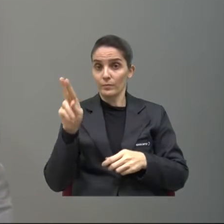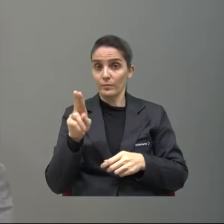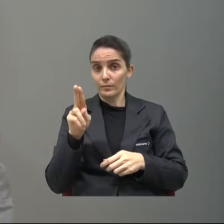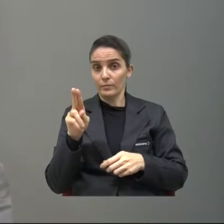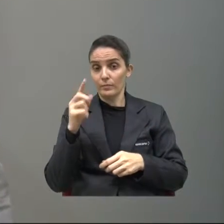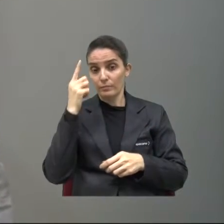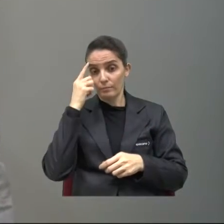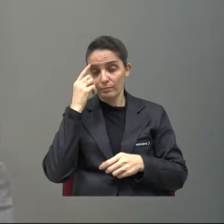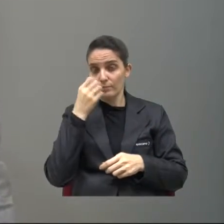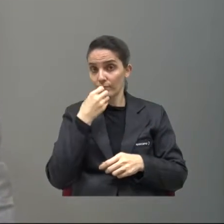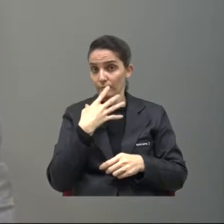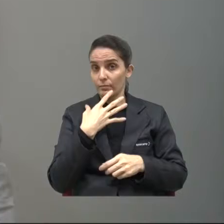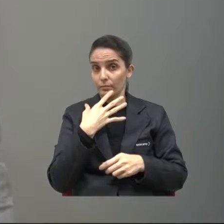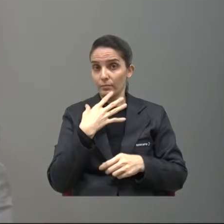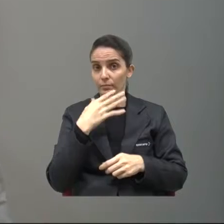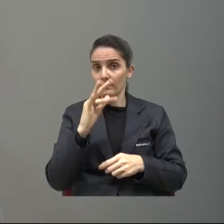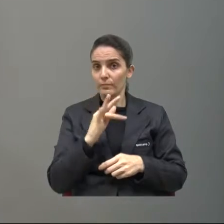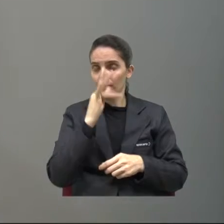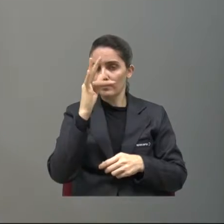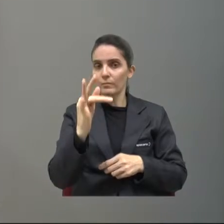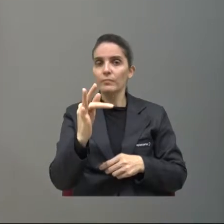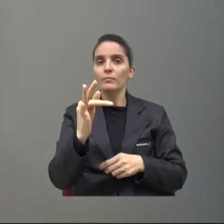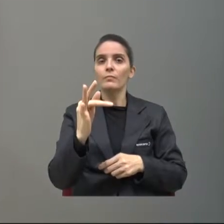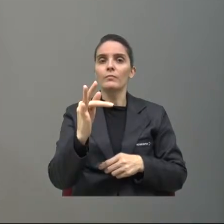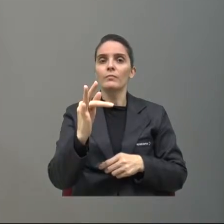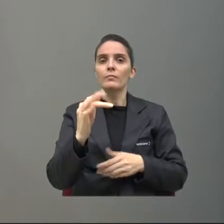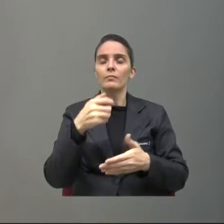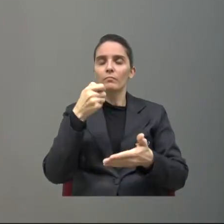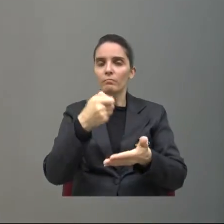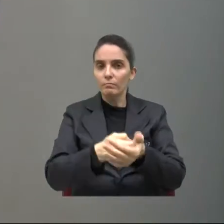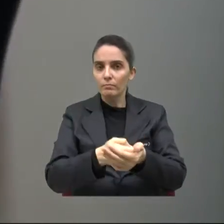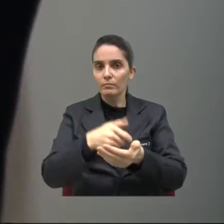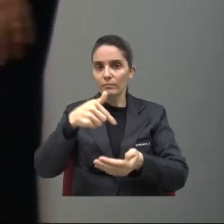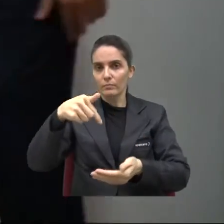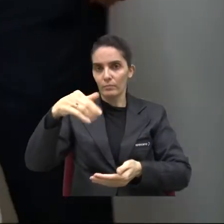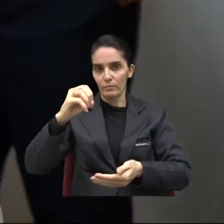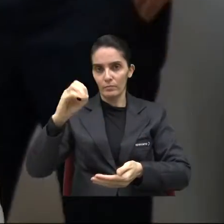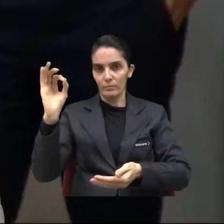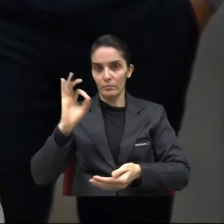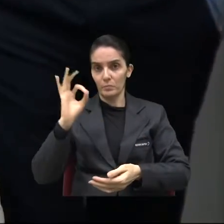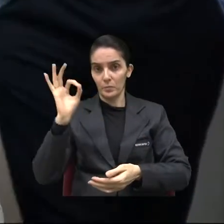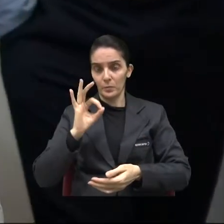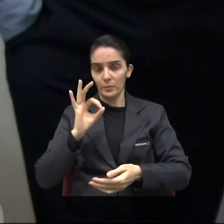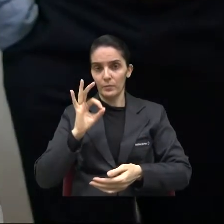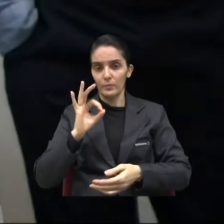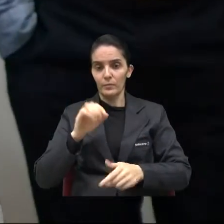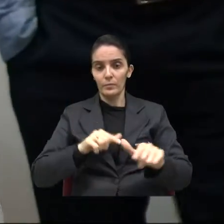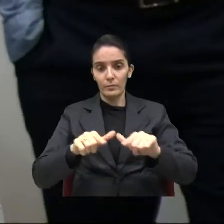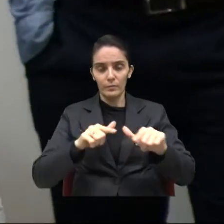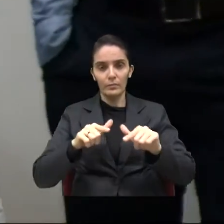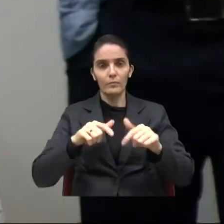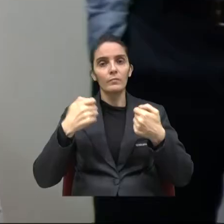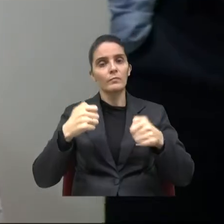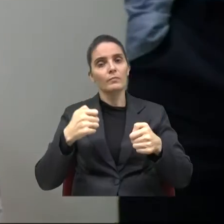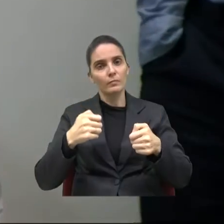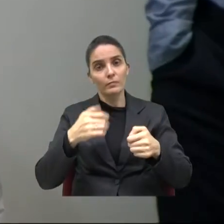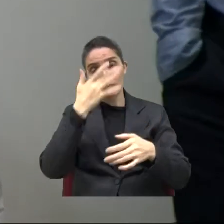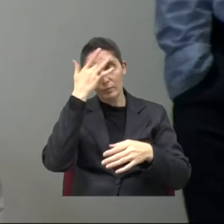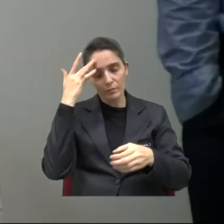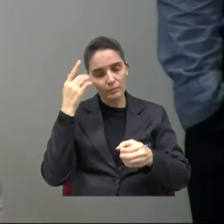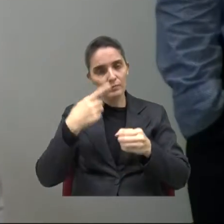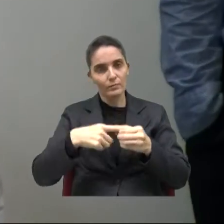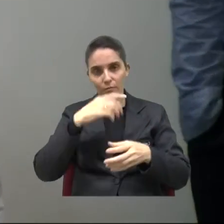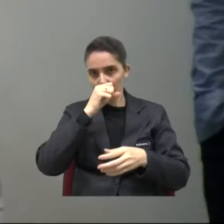no futuro aí de ser exigido pelo menos 70% da mão de obra da cidade de Limeira. Acho que isso